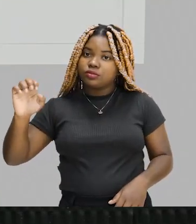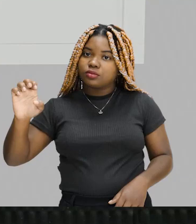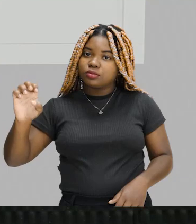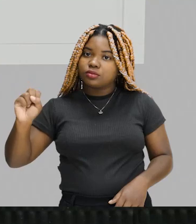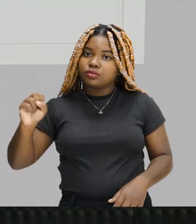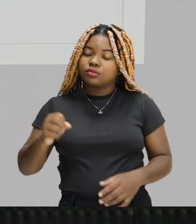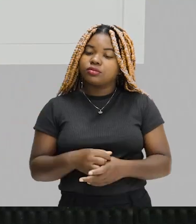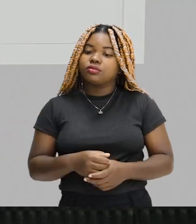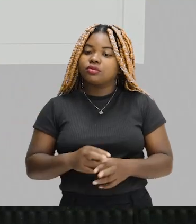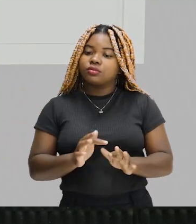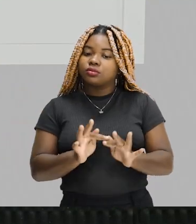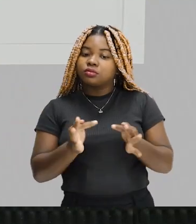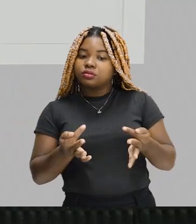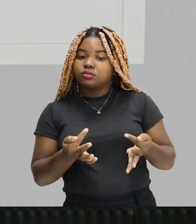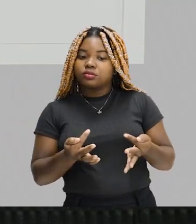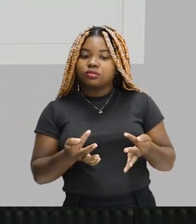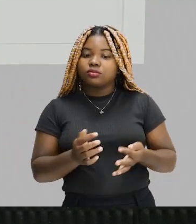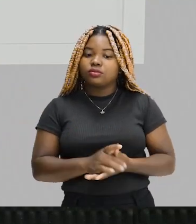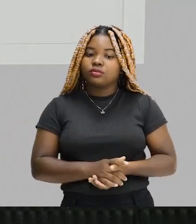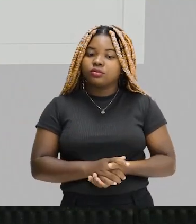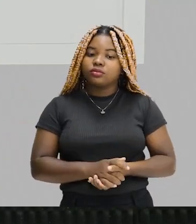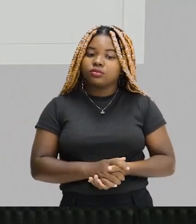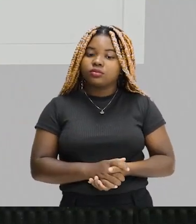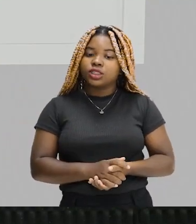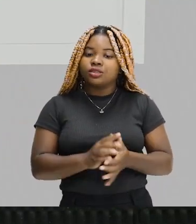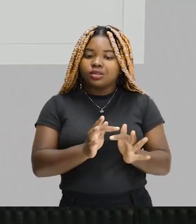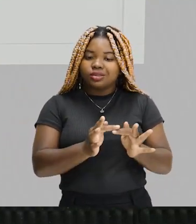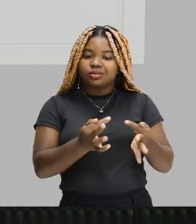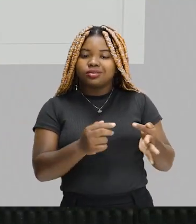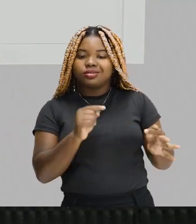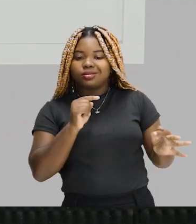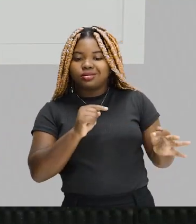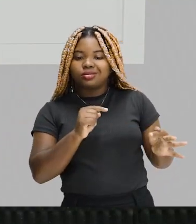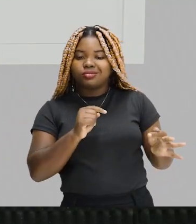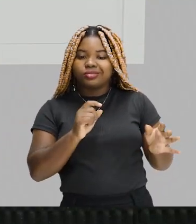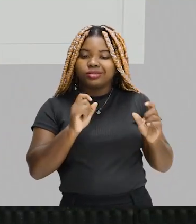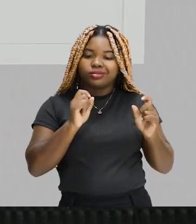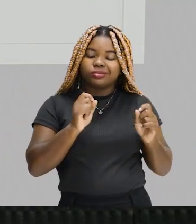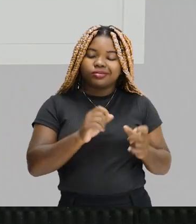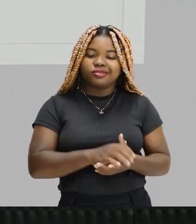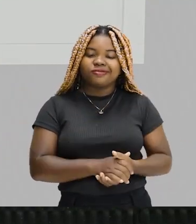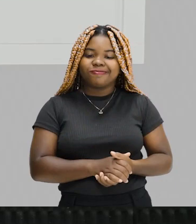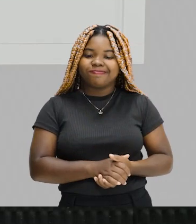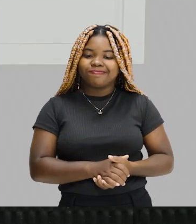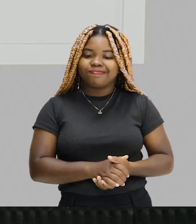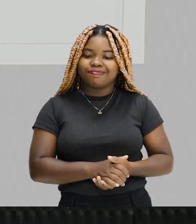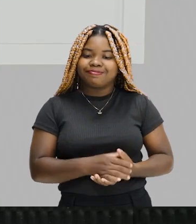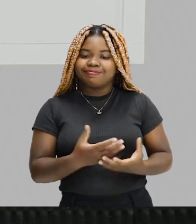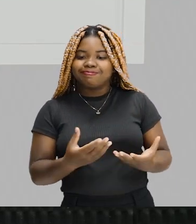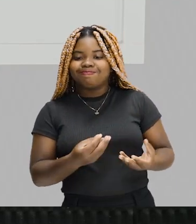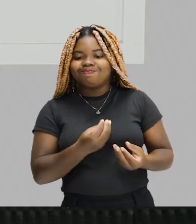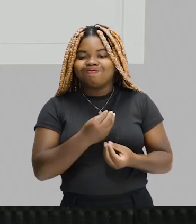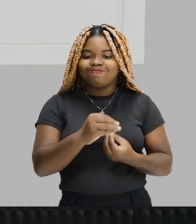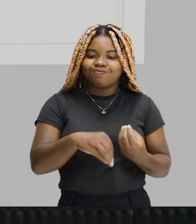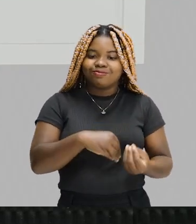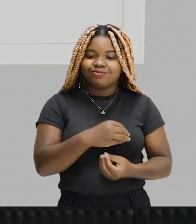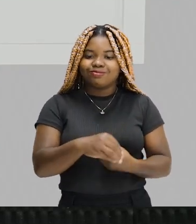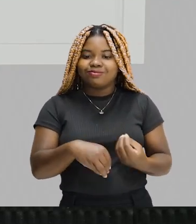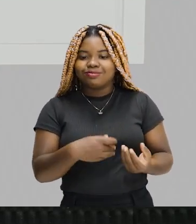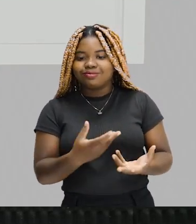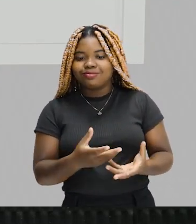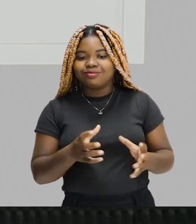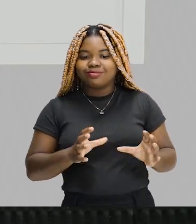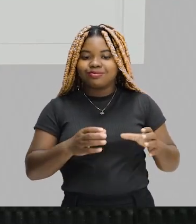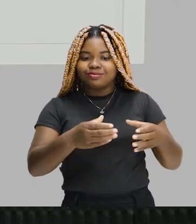vamos encontrar, tá ok? E essas simplicidades ali, o emaranhado delas, né? O